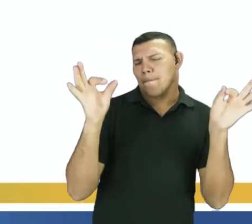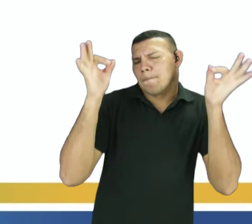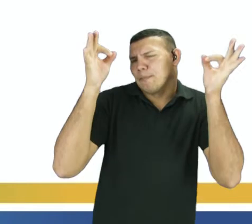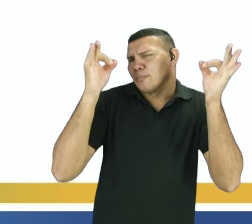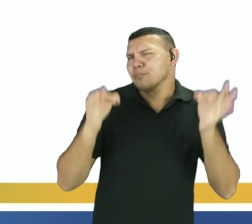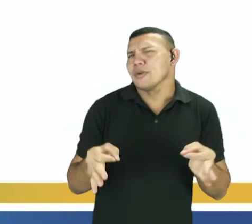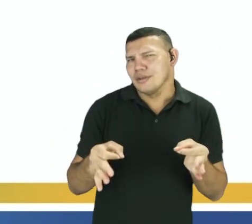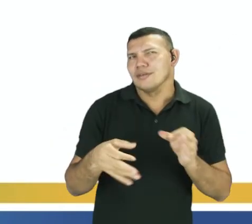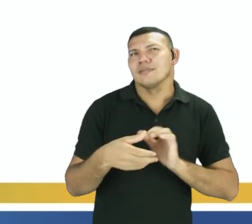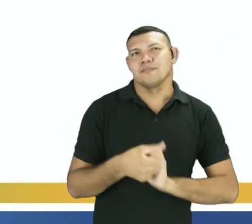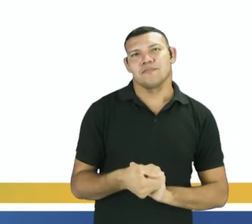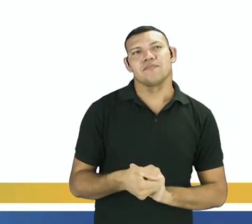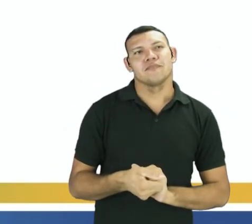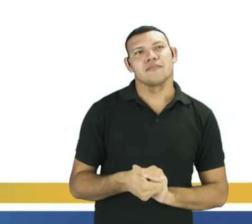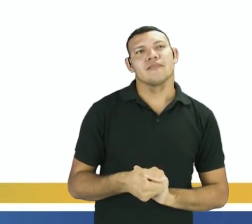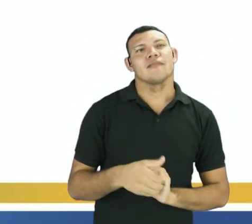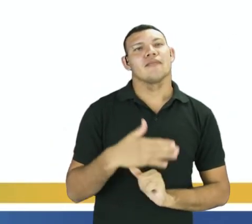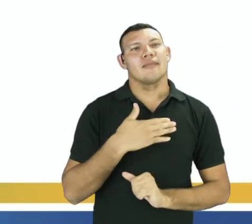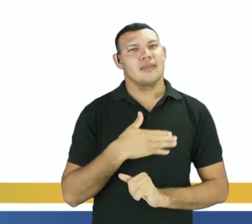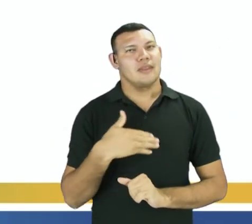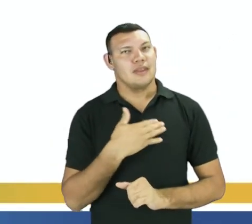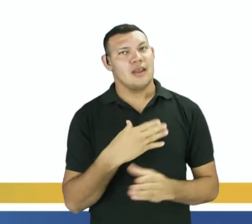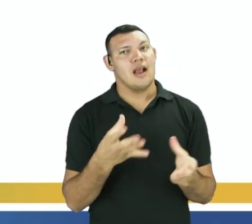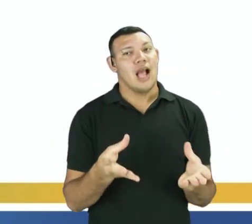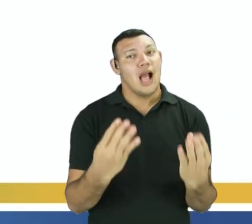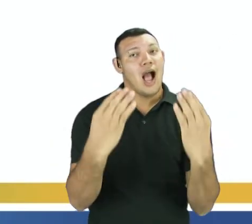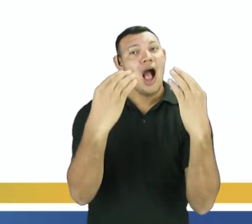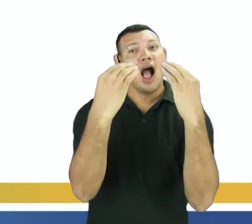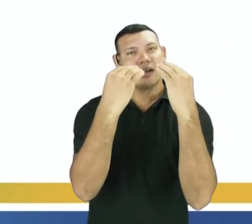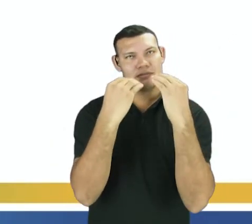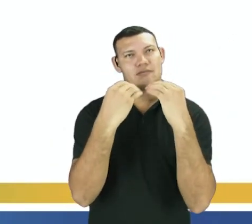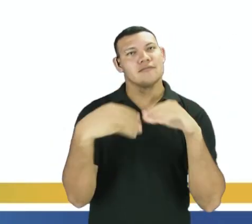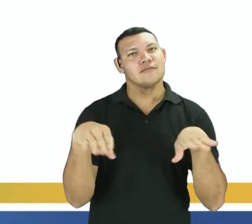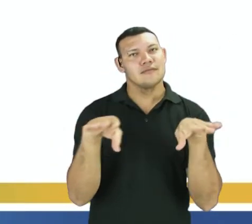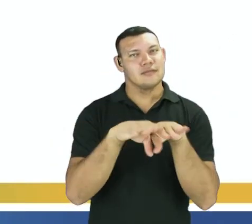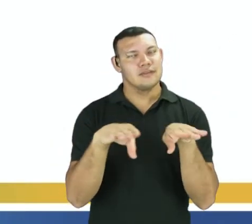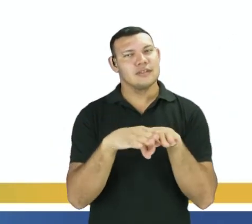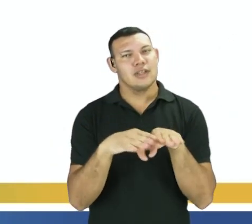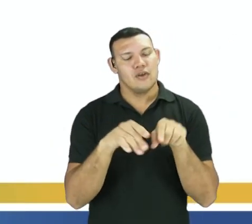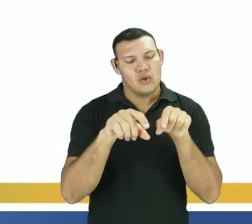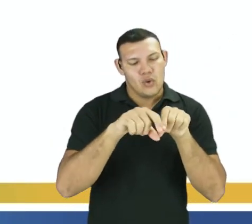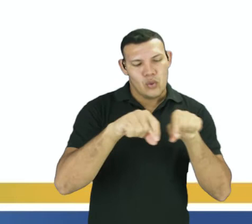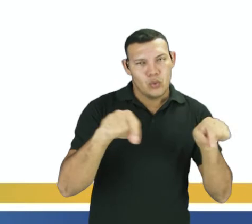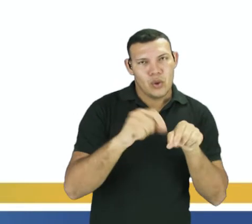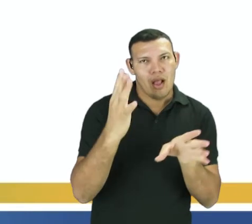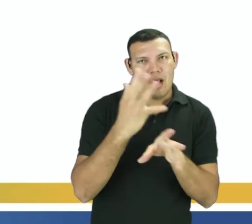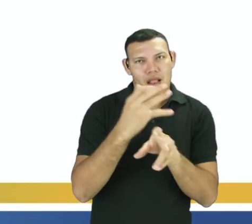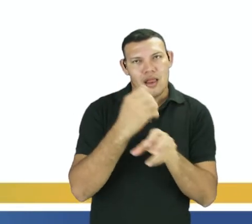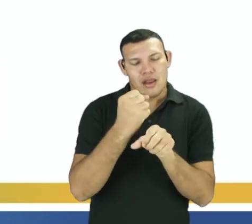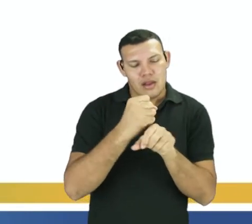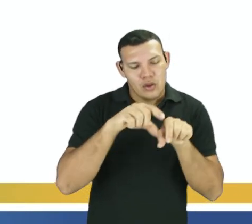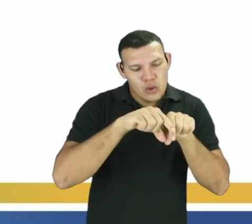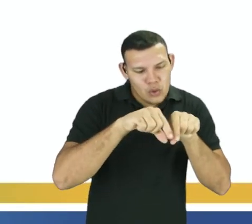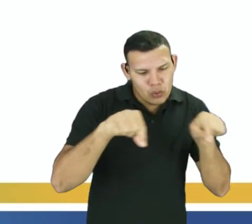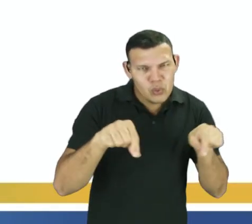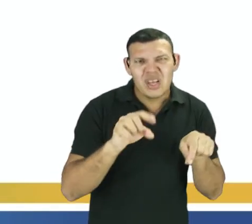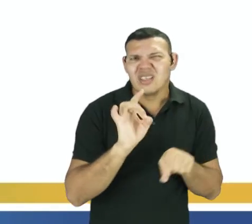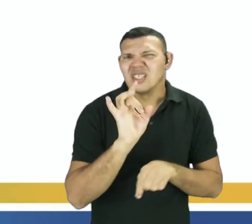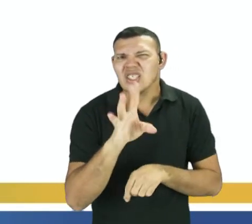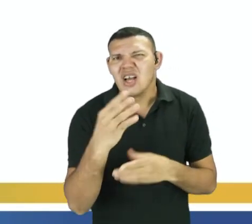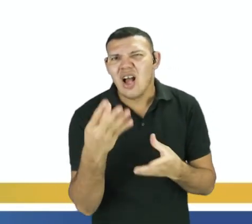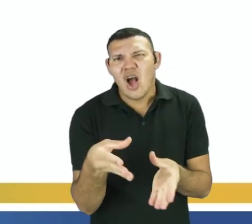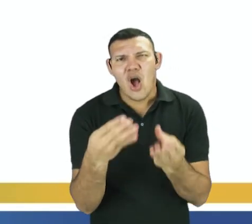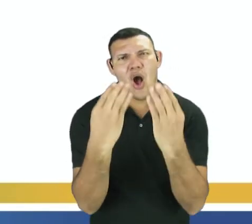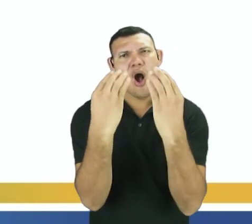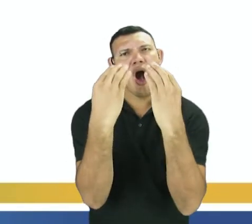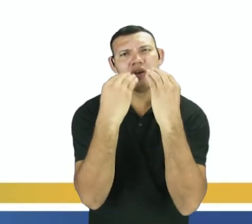qual é o que está adicionando informação. Marcaram? E aí, qual que vocês marcaram? Foi a letra D? Si ustedes han marcado la letra